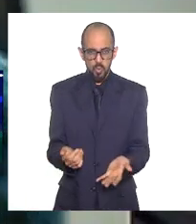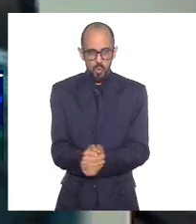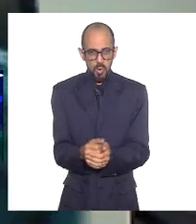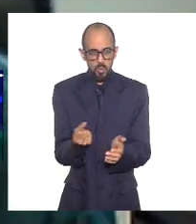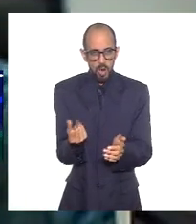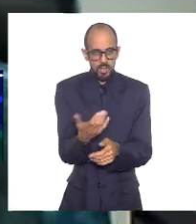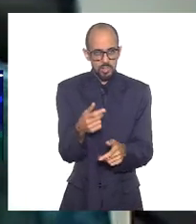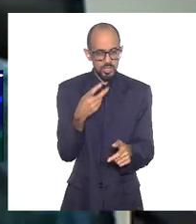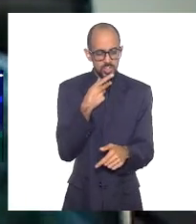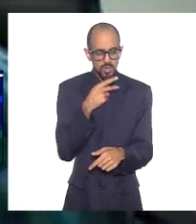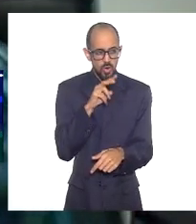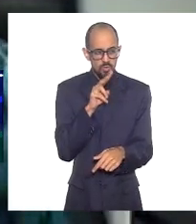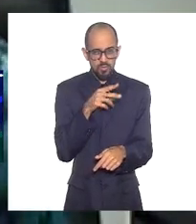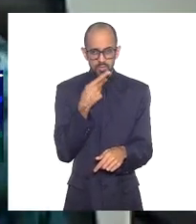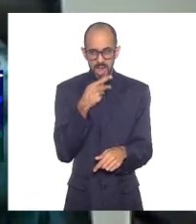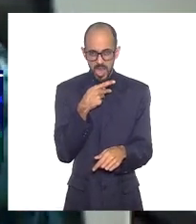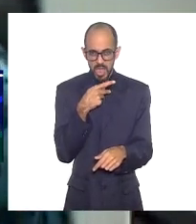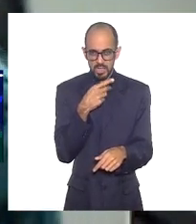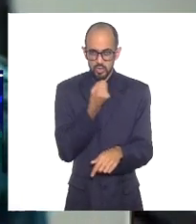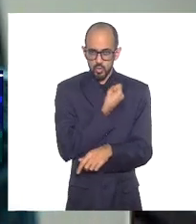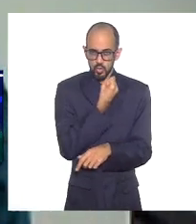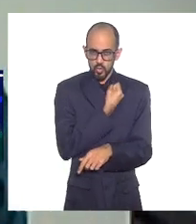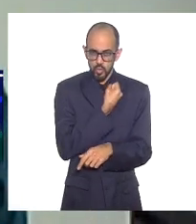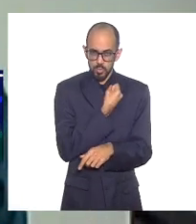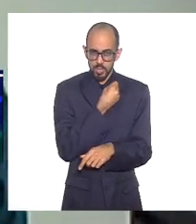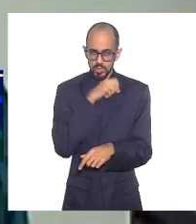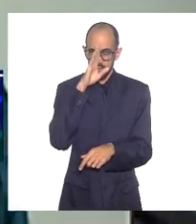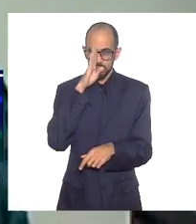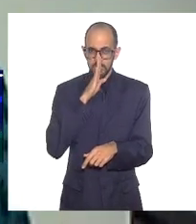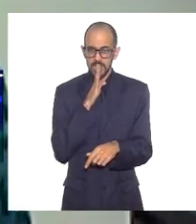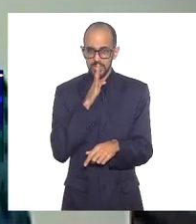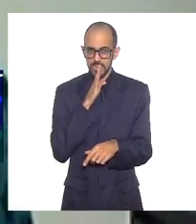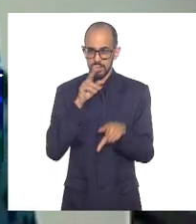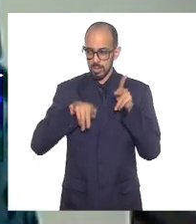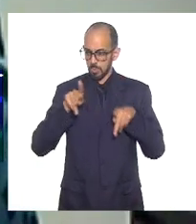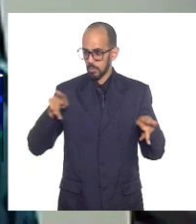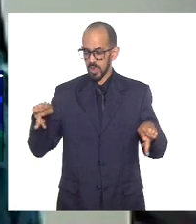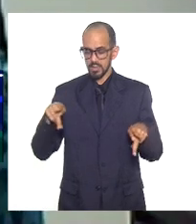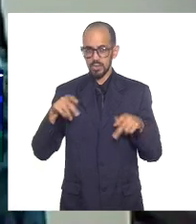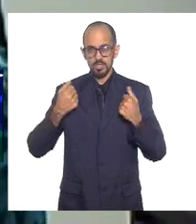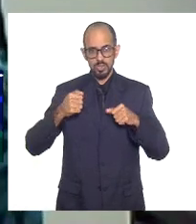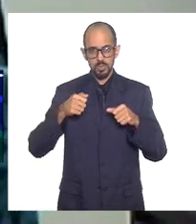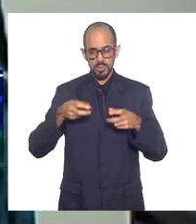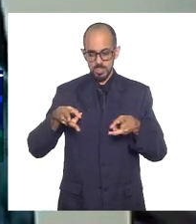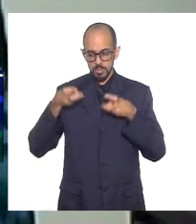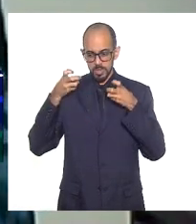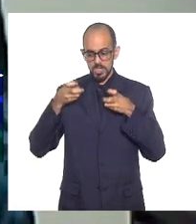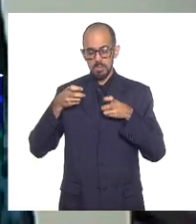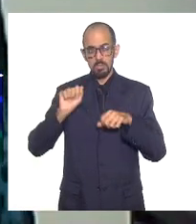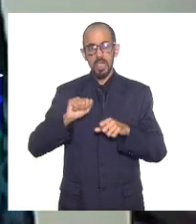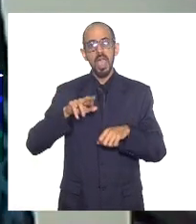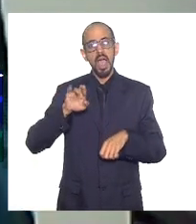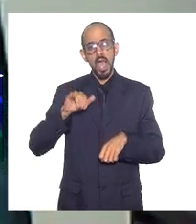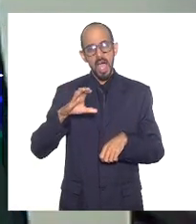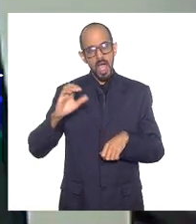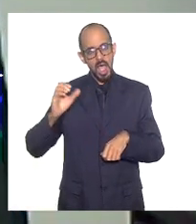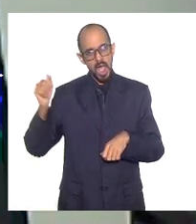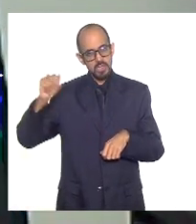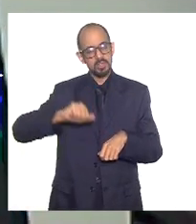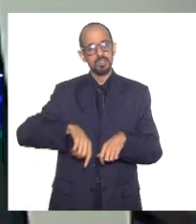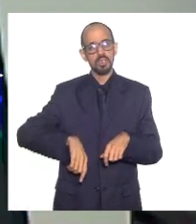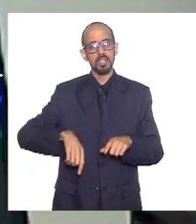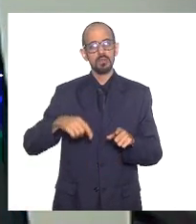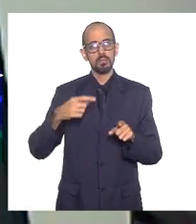expressivo de brasileiros desempregados, a gente tem que fazer o recorte da raça, da etnia, como tem que